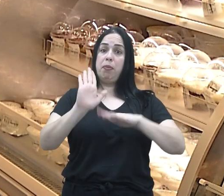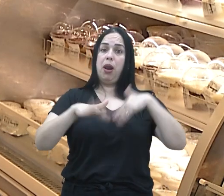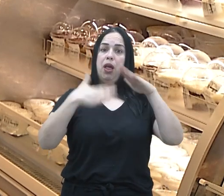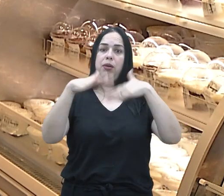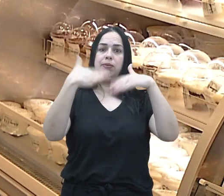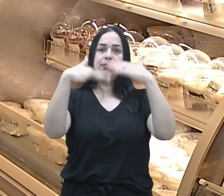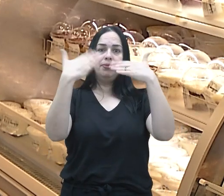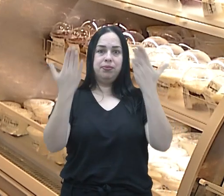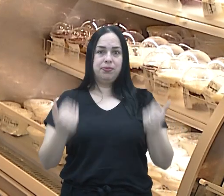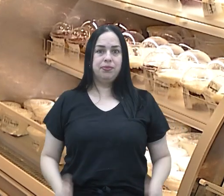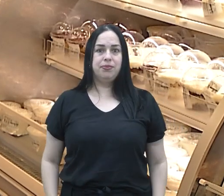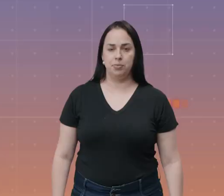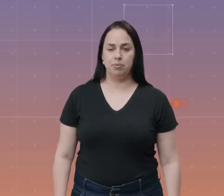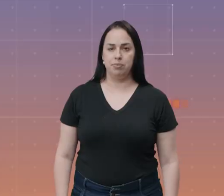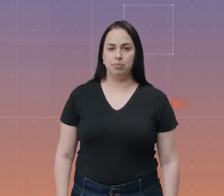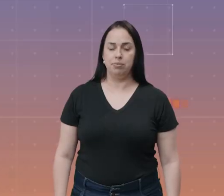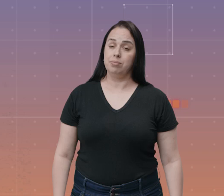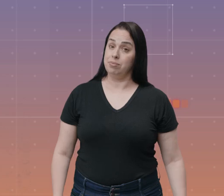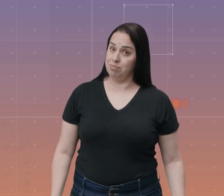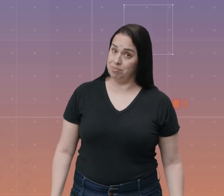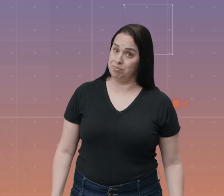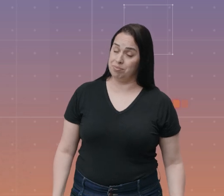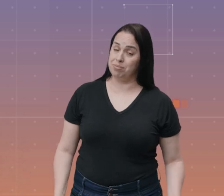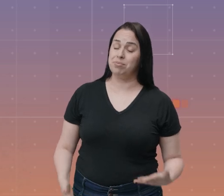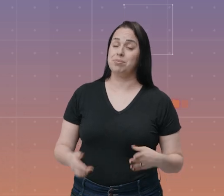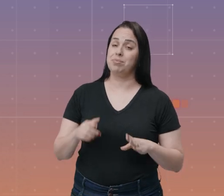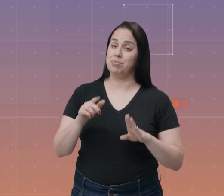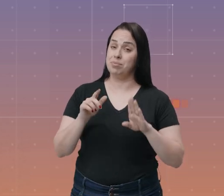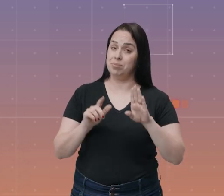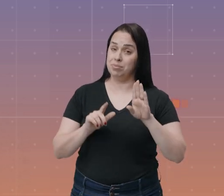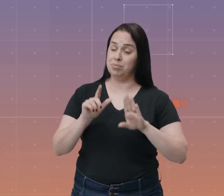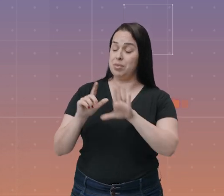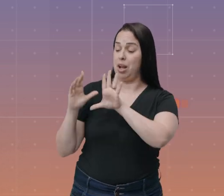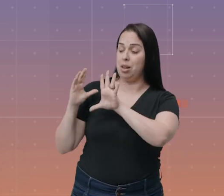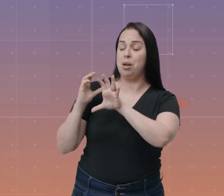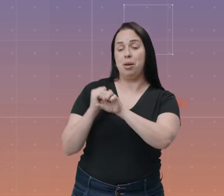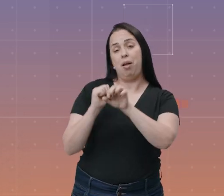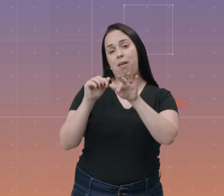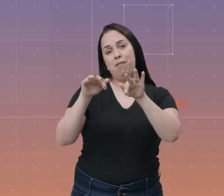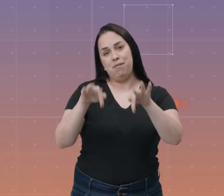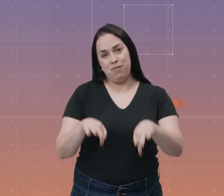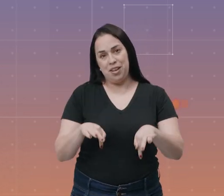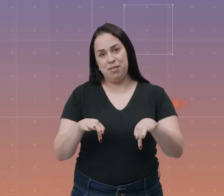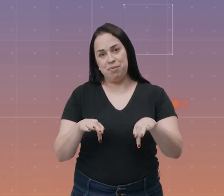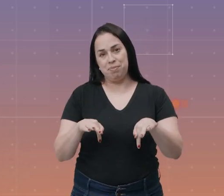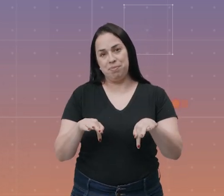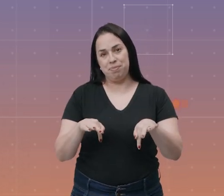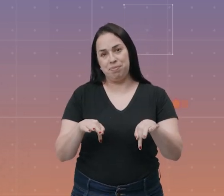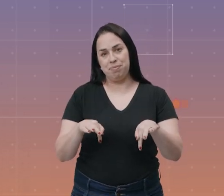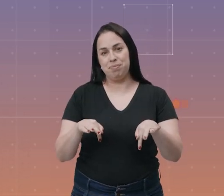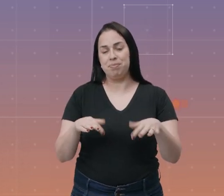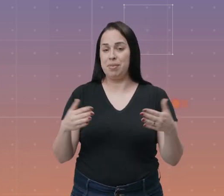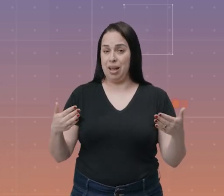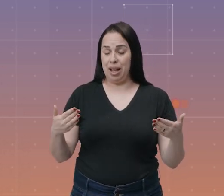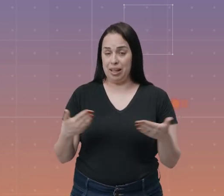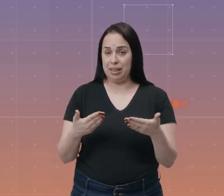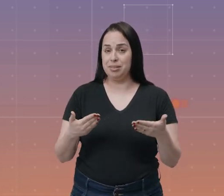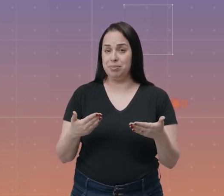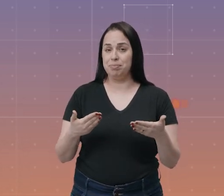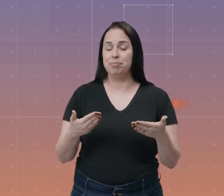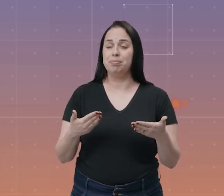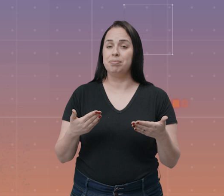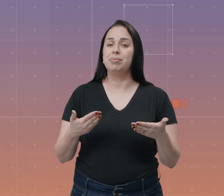pessoal faz bem nesse sentido. E assim terminamos mais um dia de retrospectiva do Boletim Legislativo aqui na TV